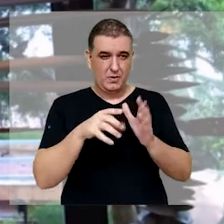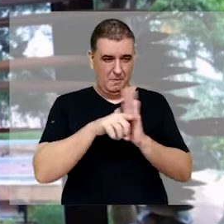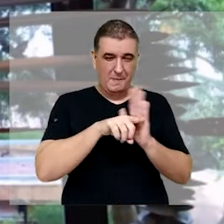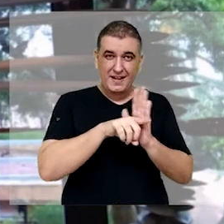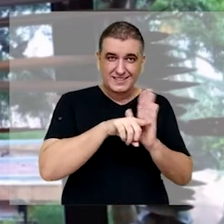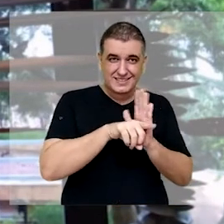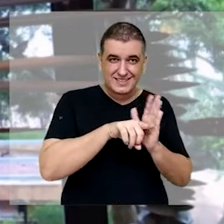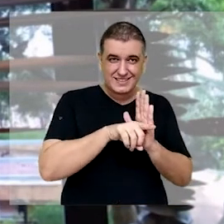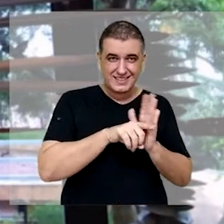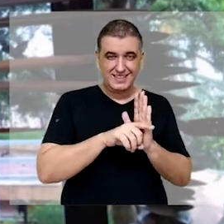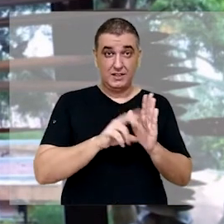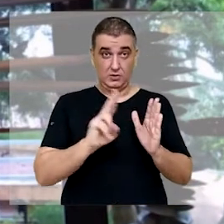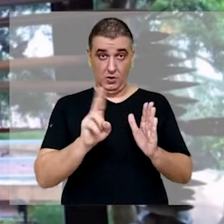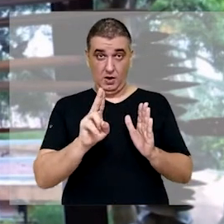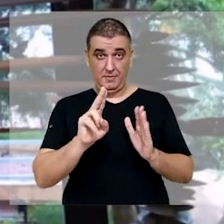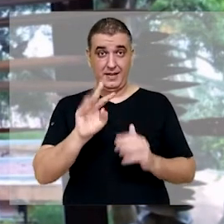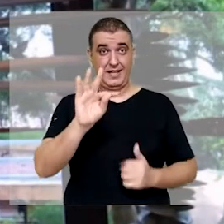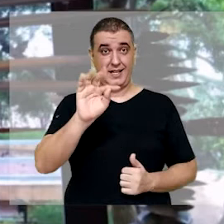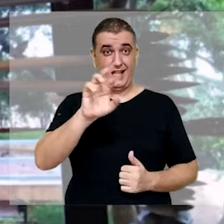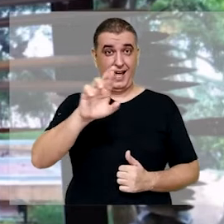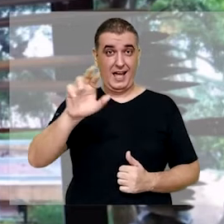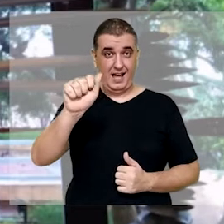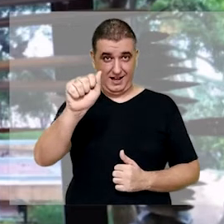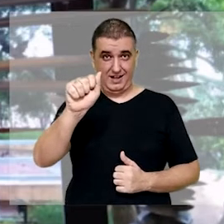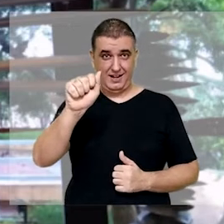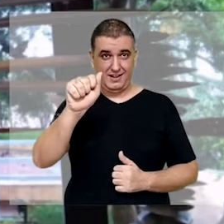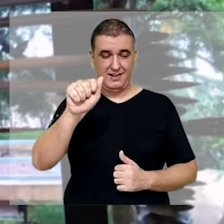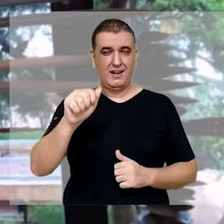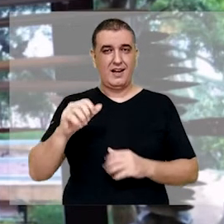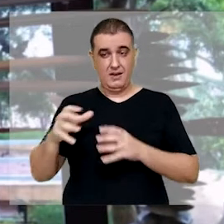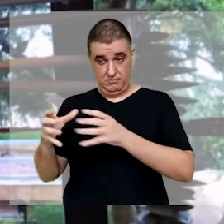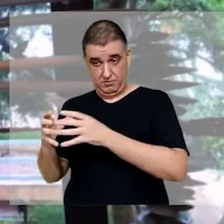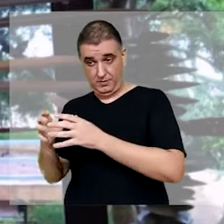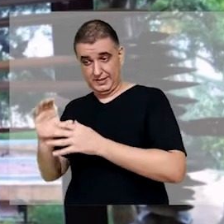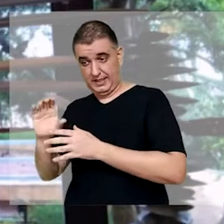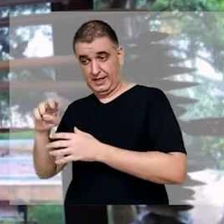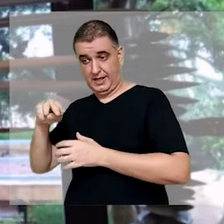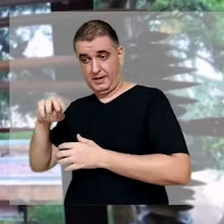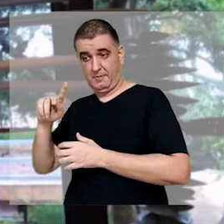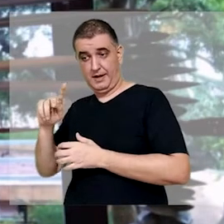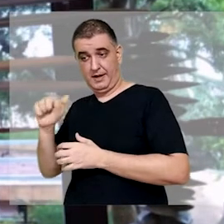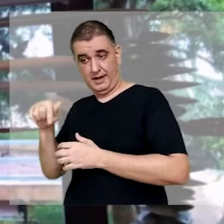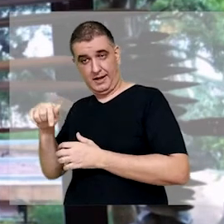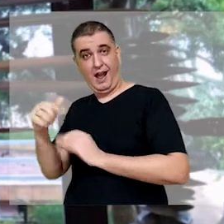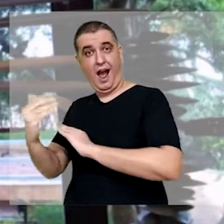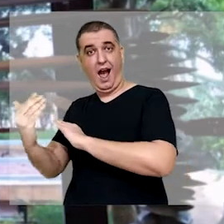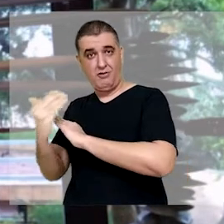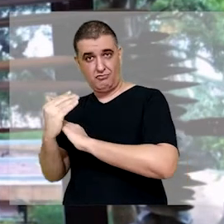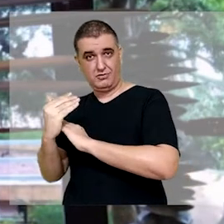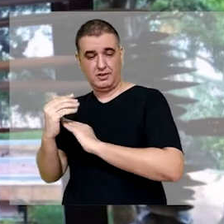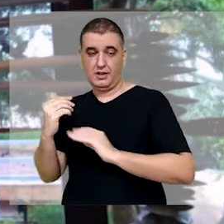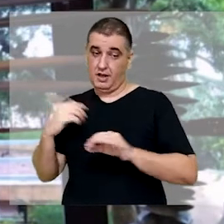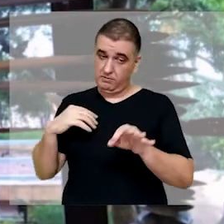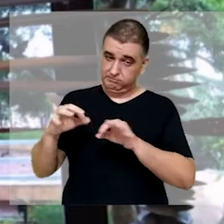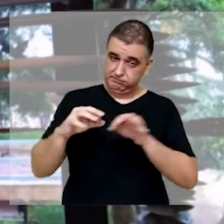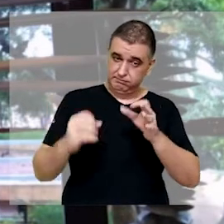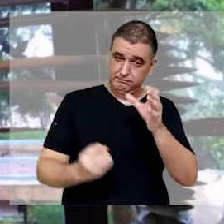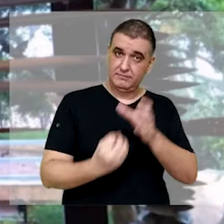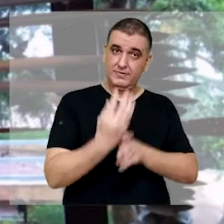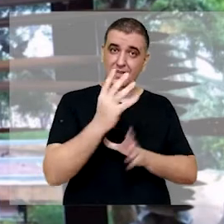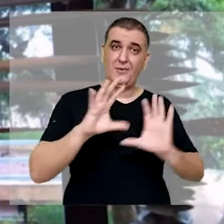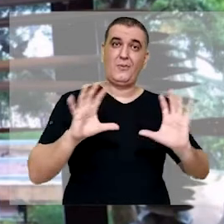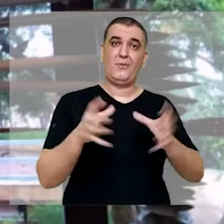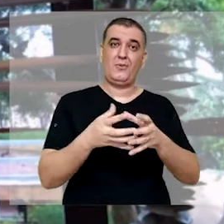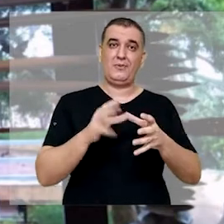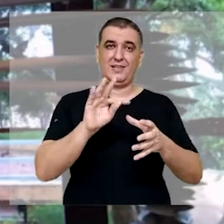eu criei, chamado Grupo Terra, com apoio do CNPq, Foi fantástico,